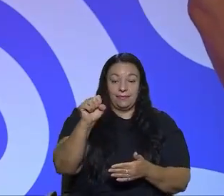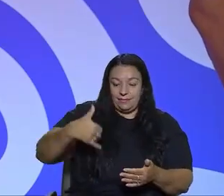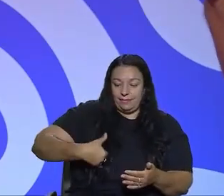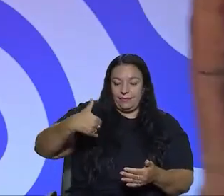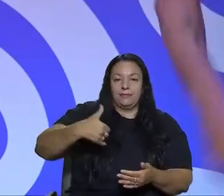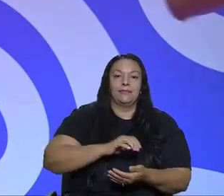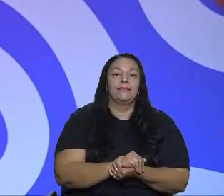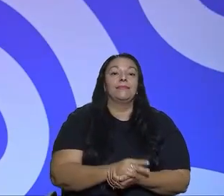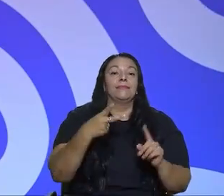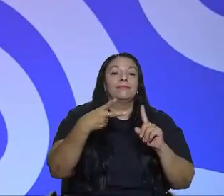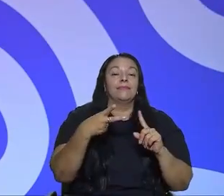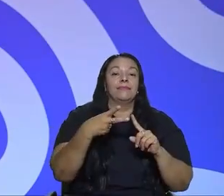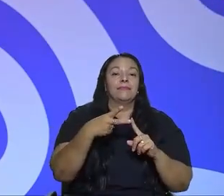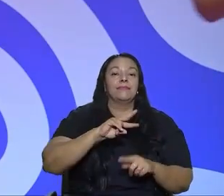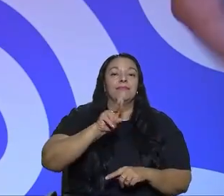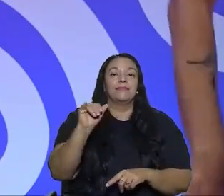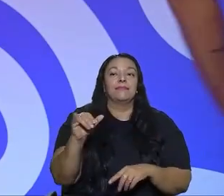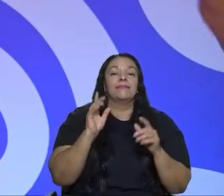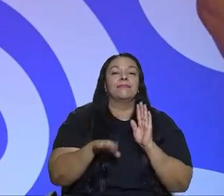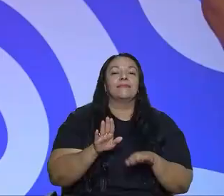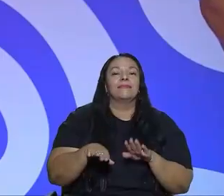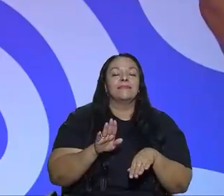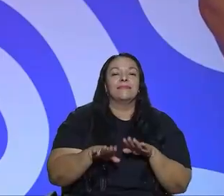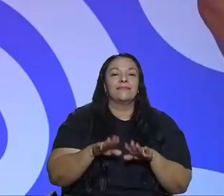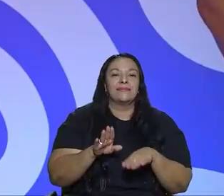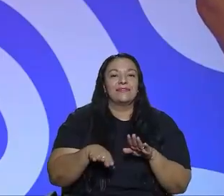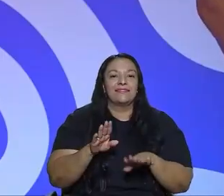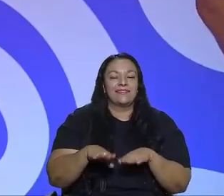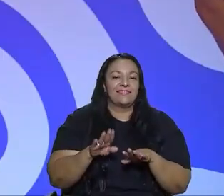anos. E o segundo lugar vai para